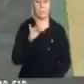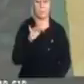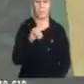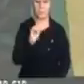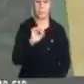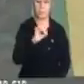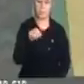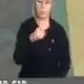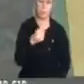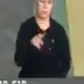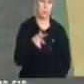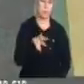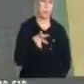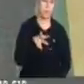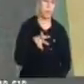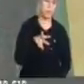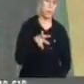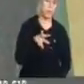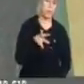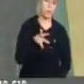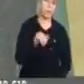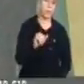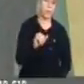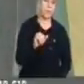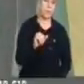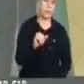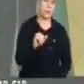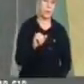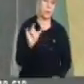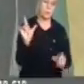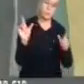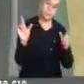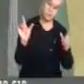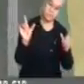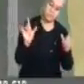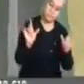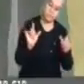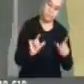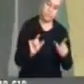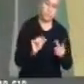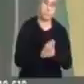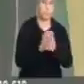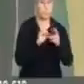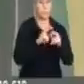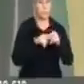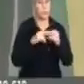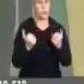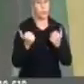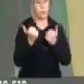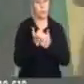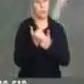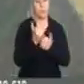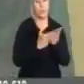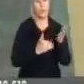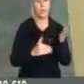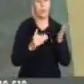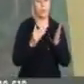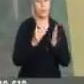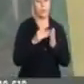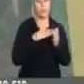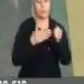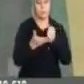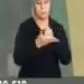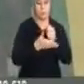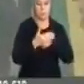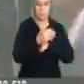ela convergirá de forma mais rígida. Portanto, senhor presidente, em nome de todos que compõem a base do